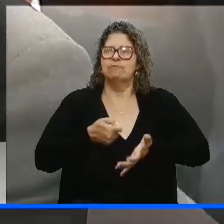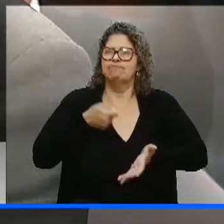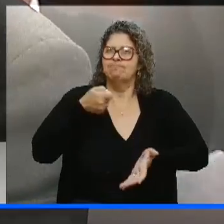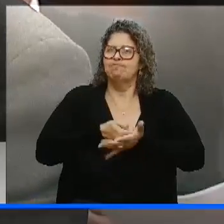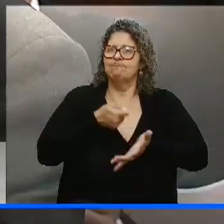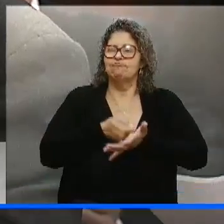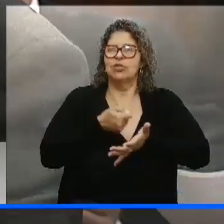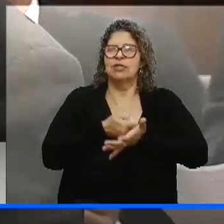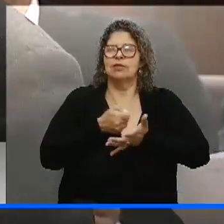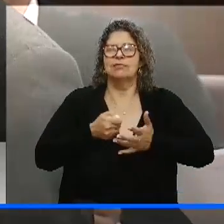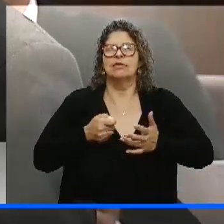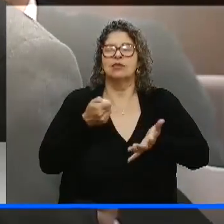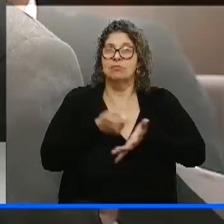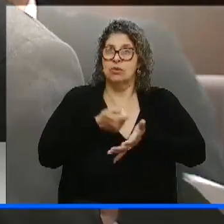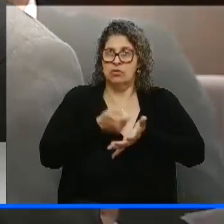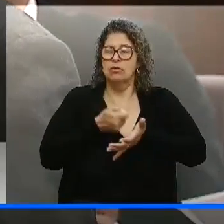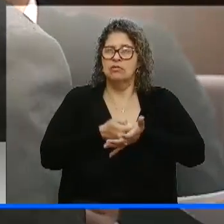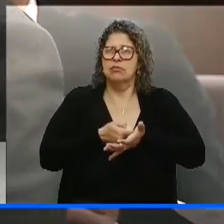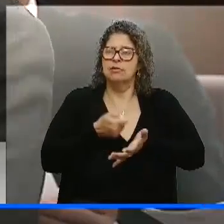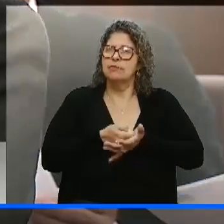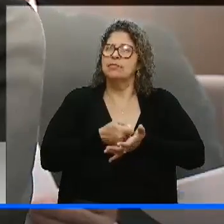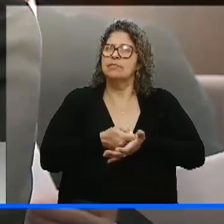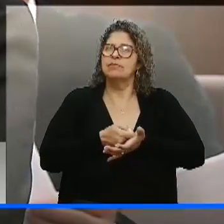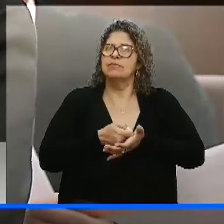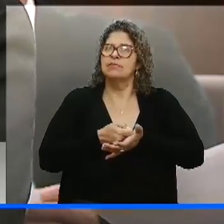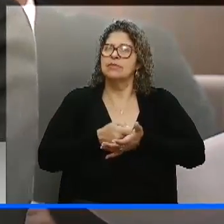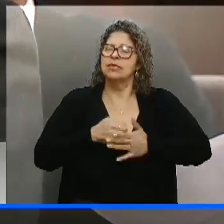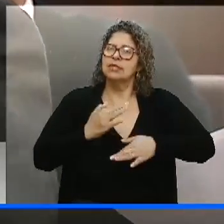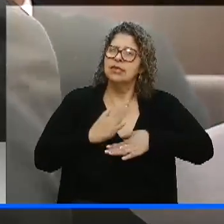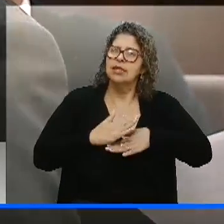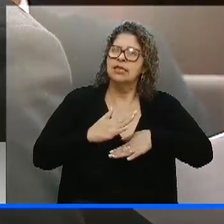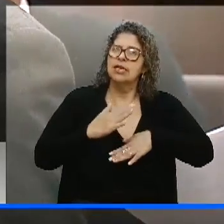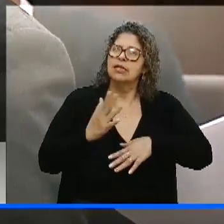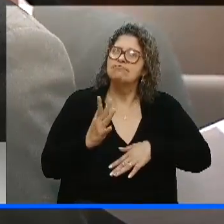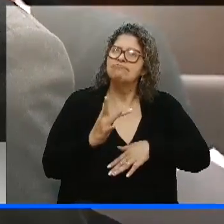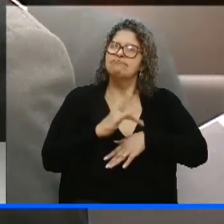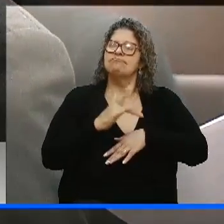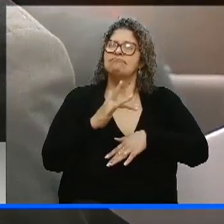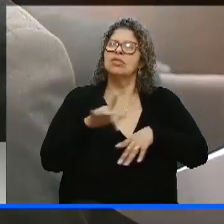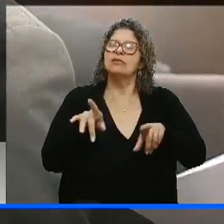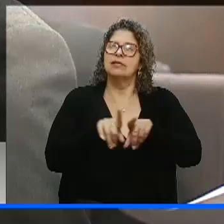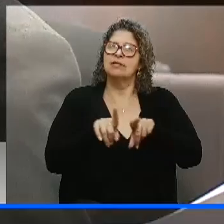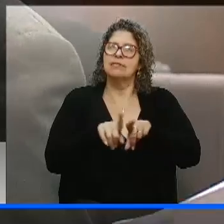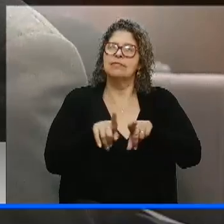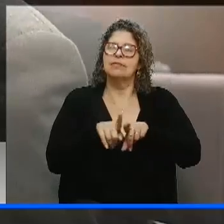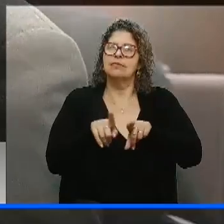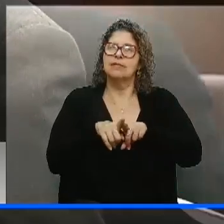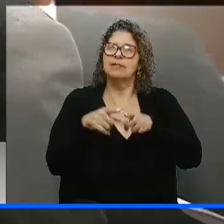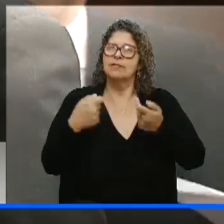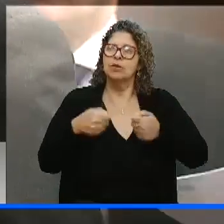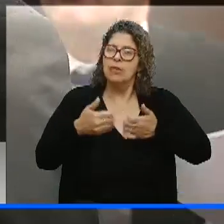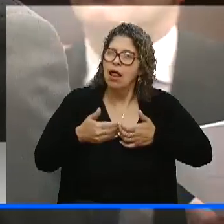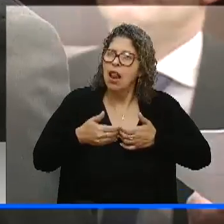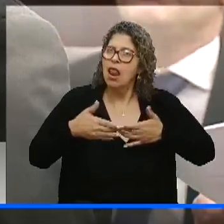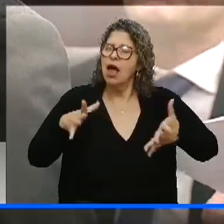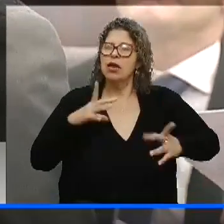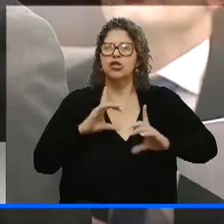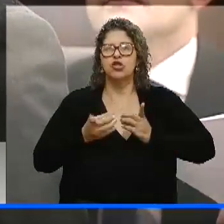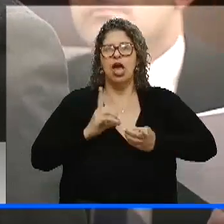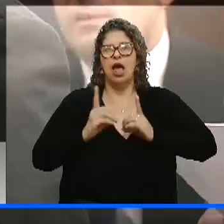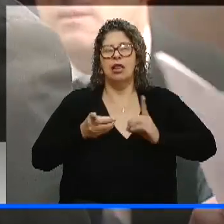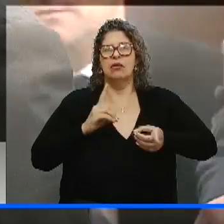que adota a firmeza nas posições também com a delicadeza daqueles que sabem que somente quando estamos abertos a dialogar e